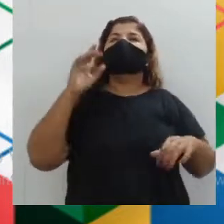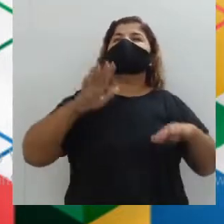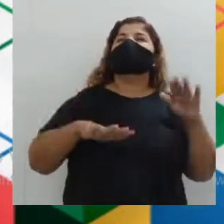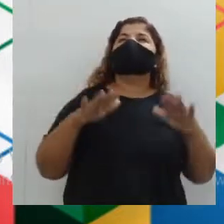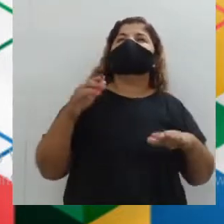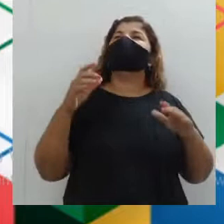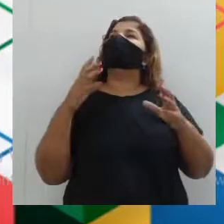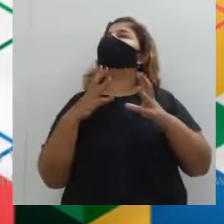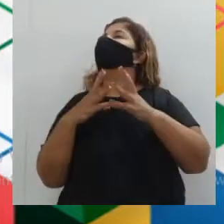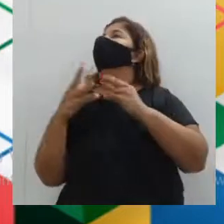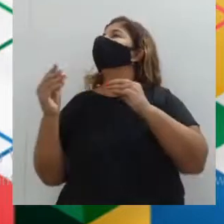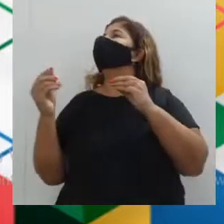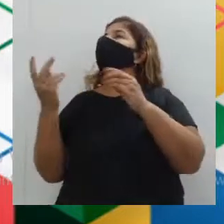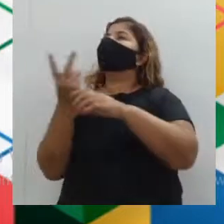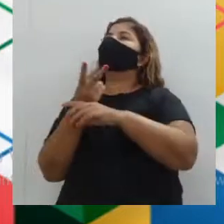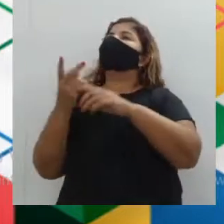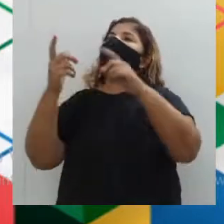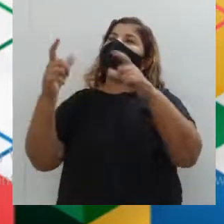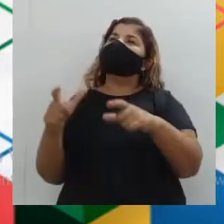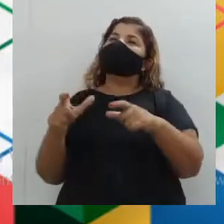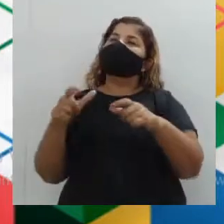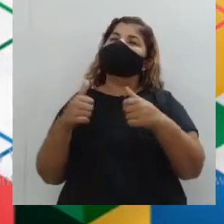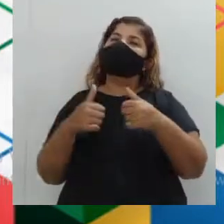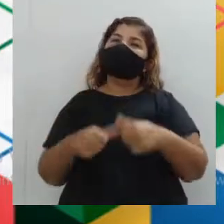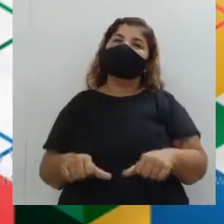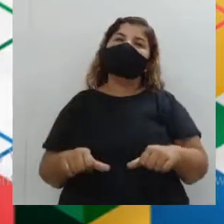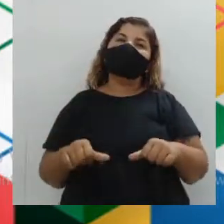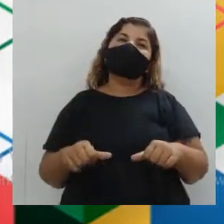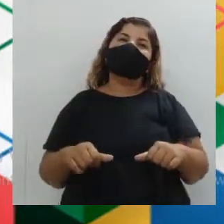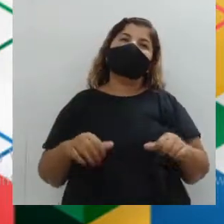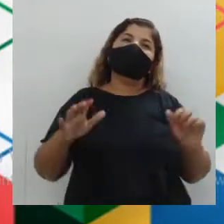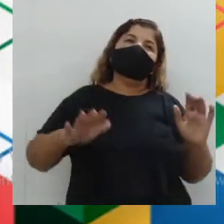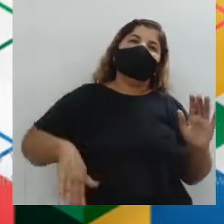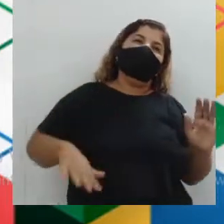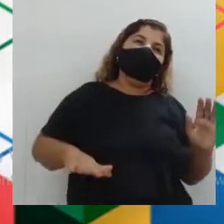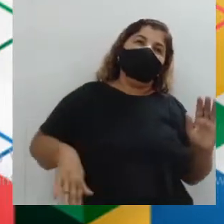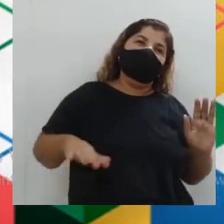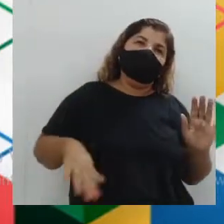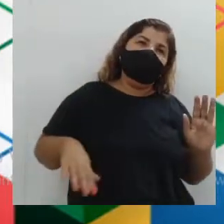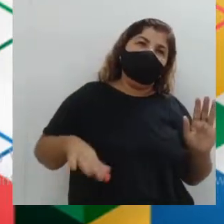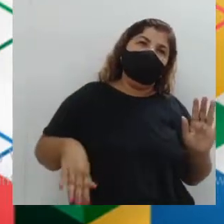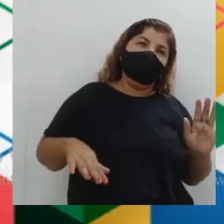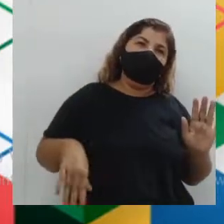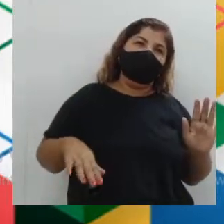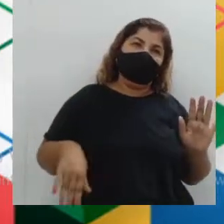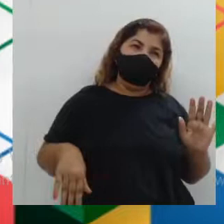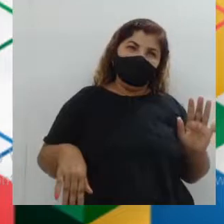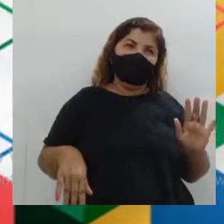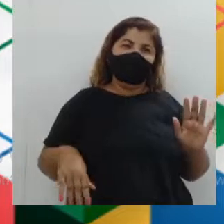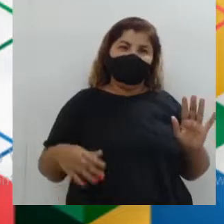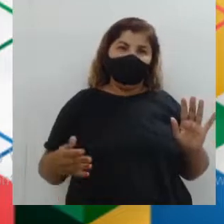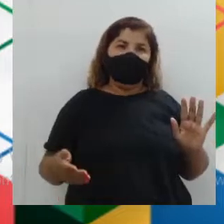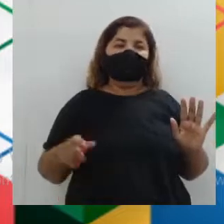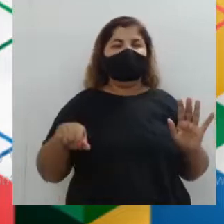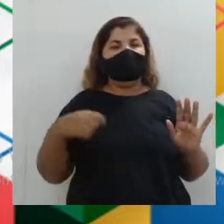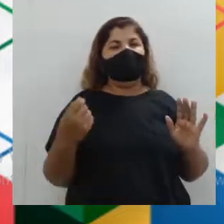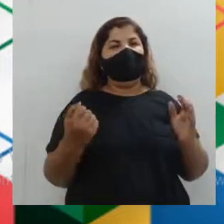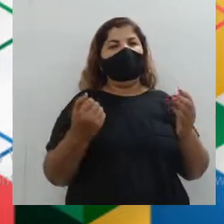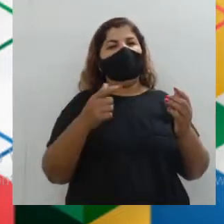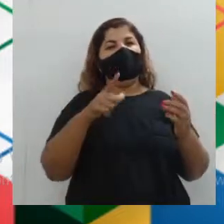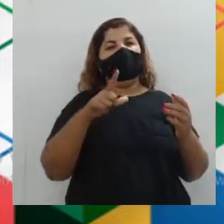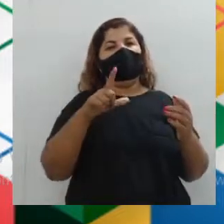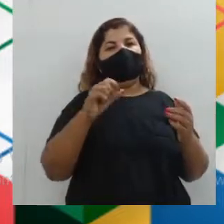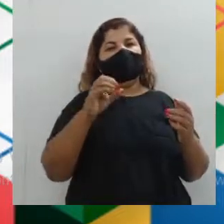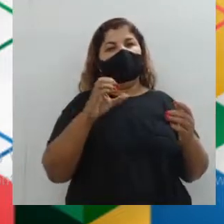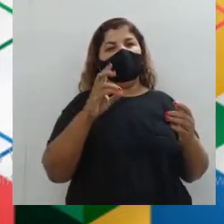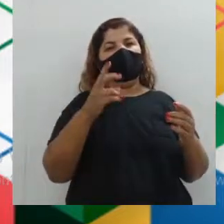e buscar um lugar para ficar. Numa praia, olha aí, numa praia, isso aí é uma locução